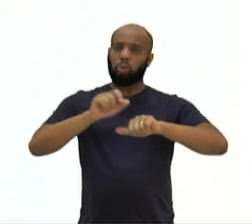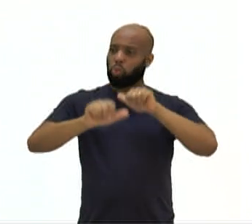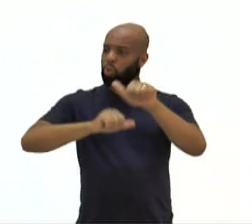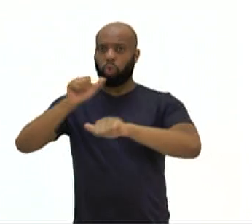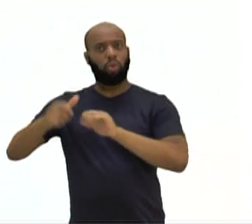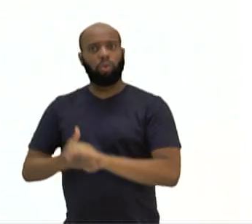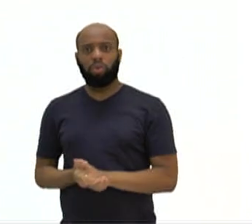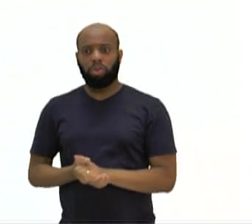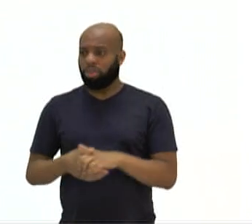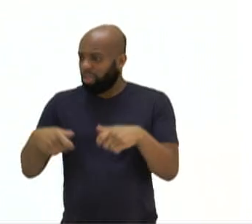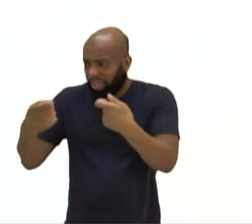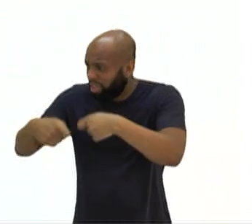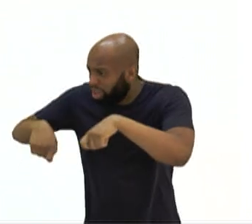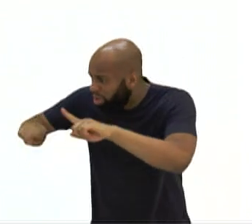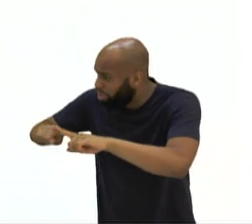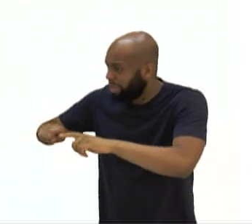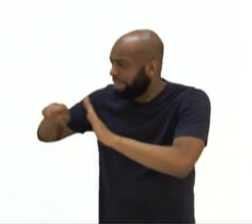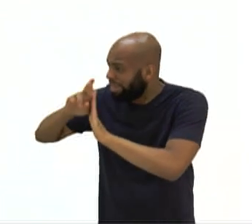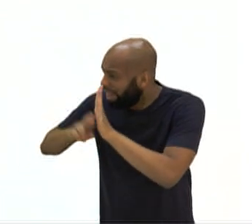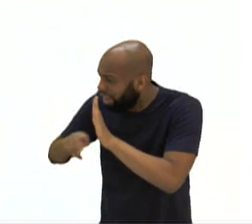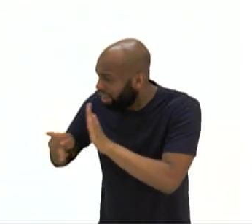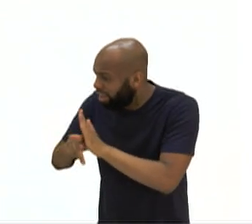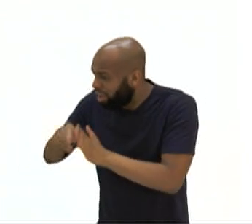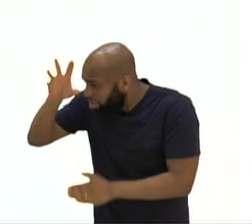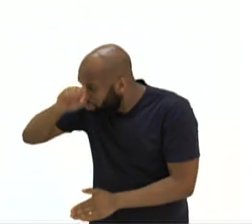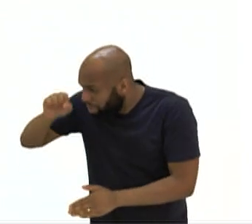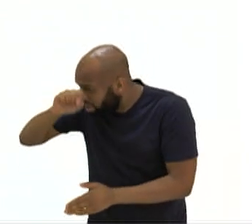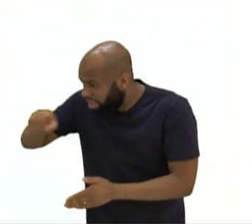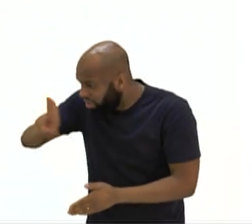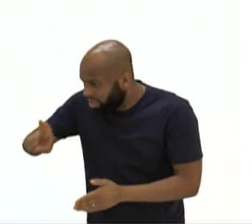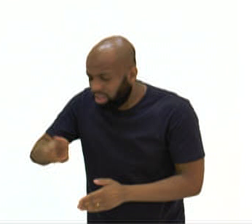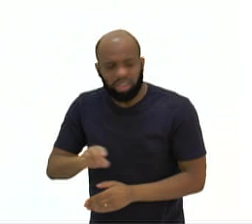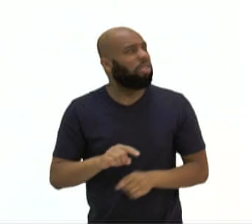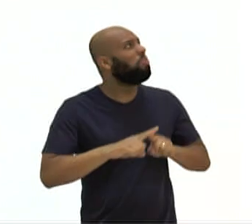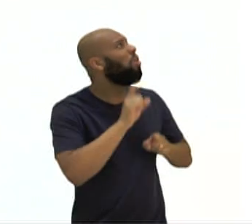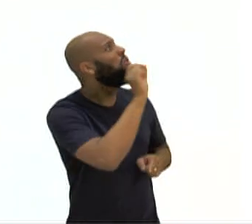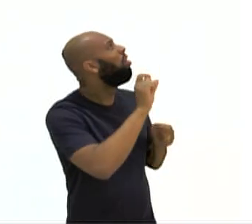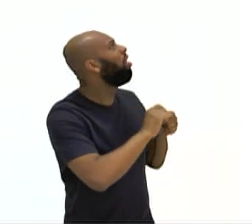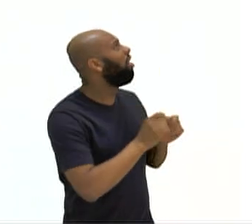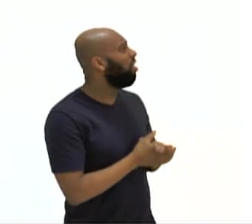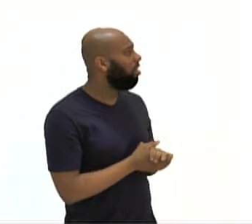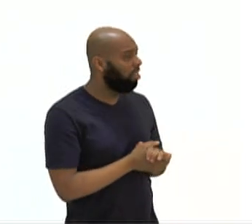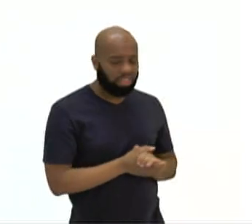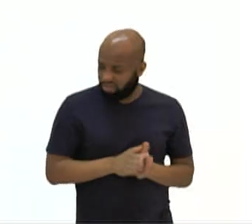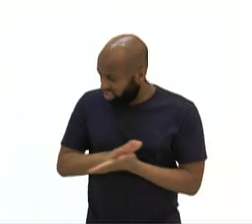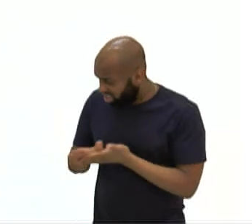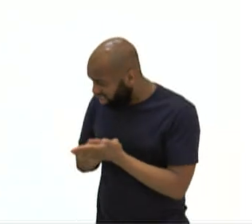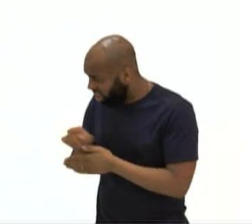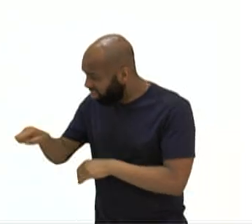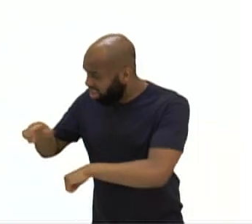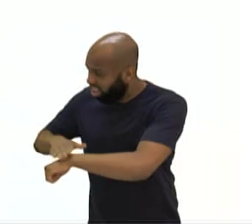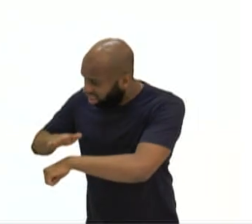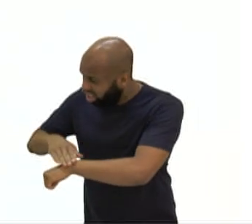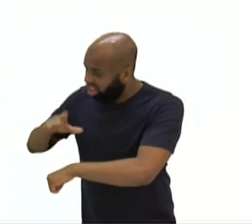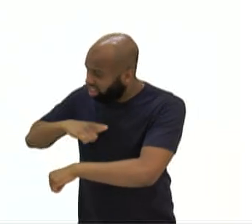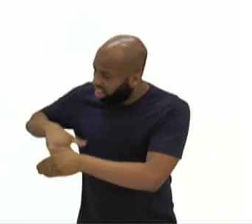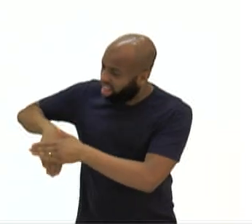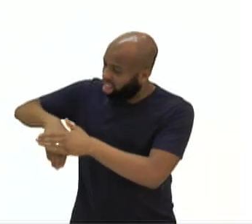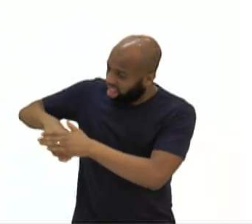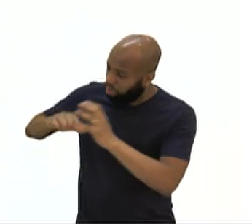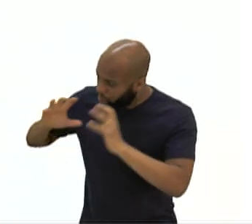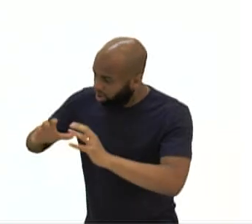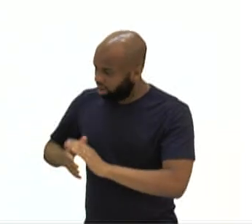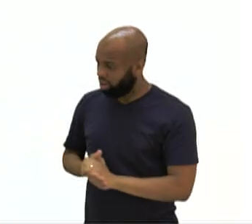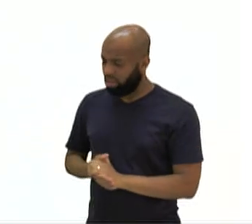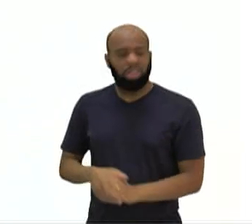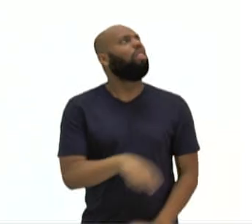Não precisa de manual de instrução. O que que ela faz? Ela não faz nada. Você é que faz coisas com ela.